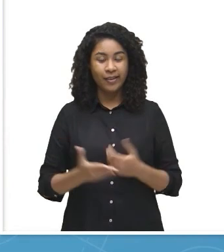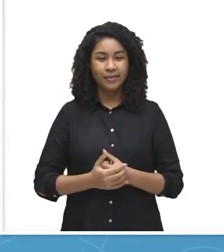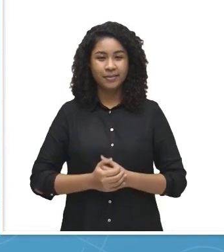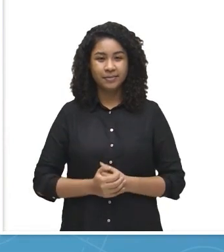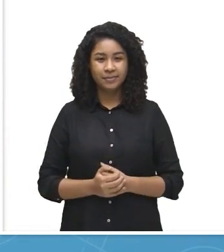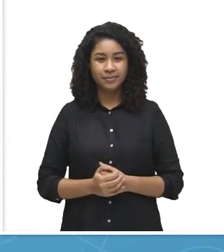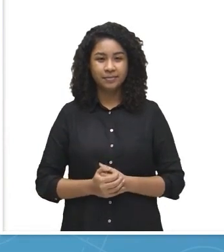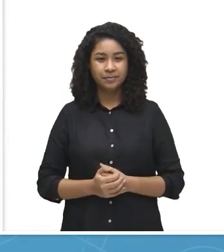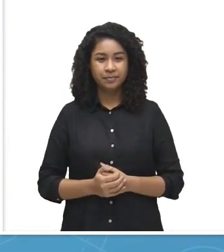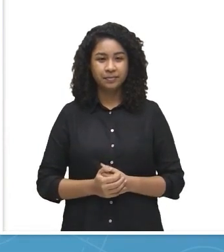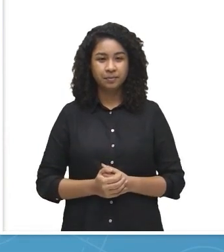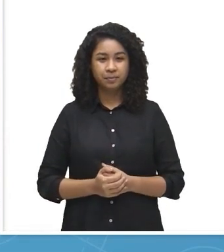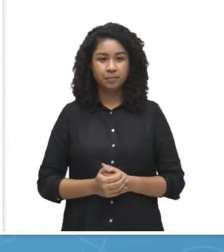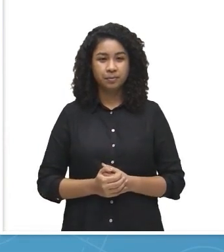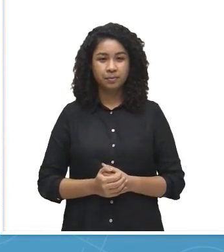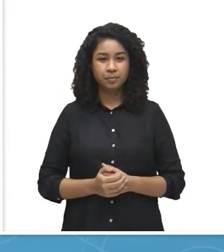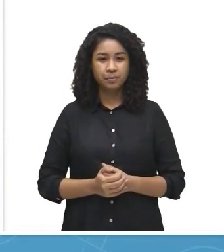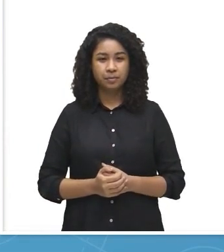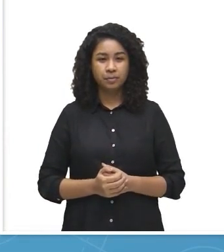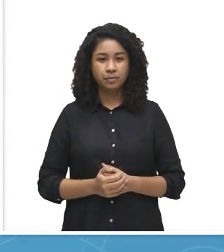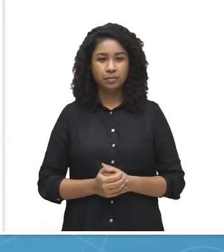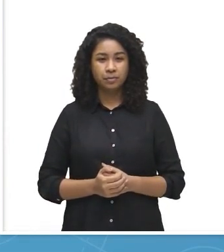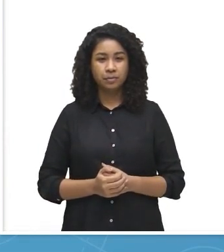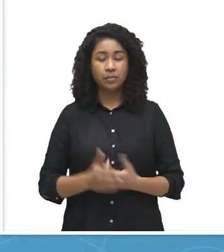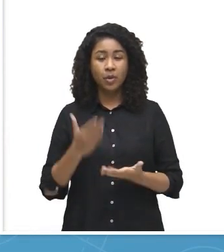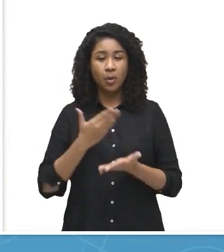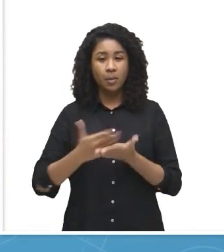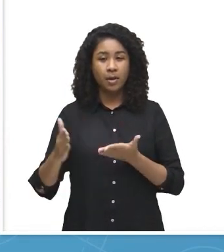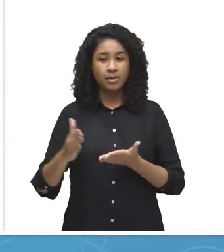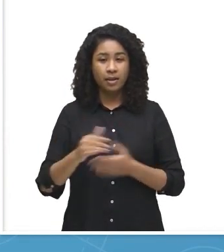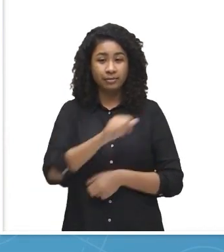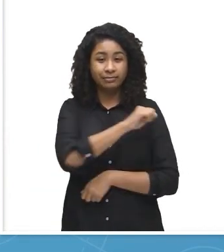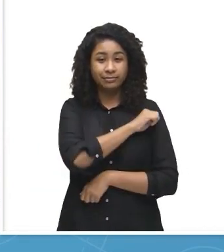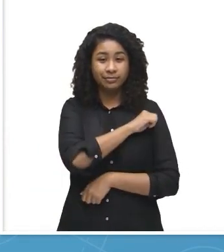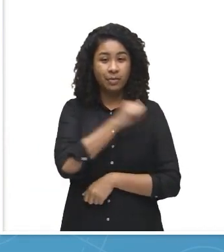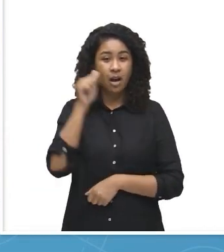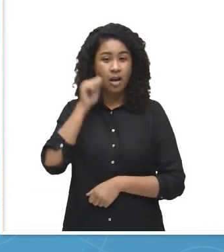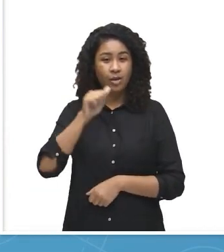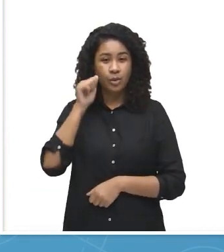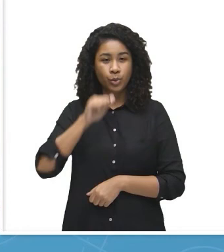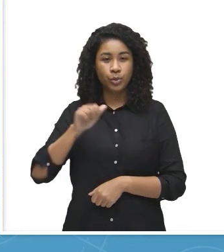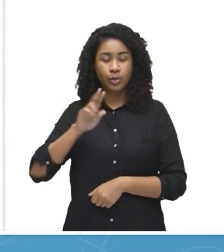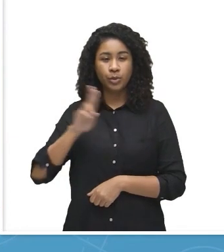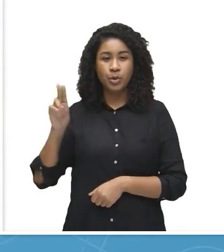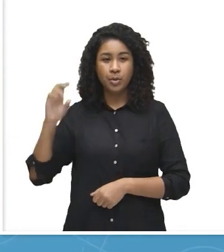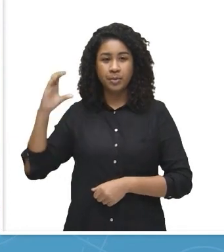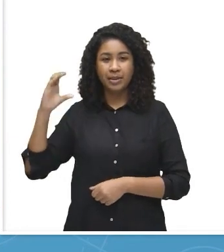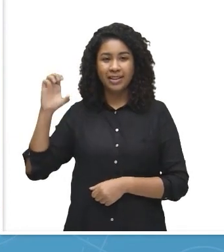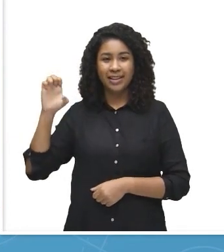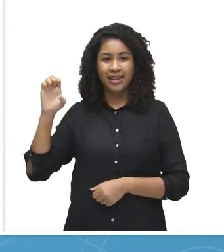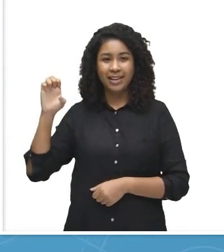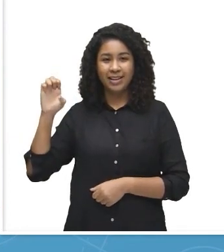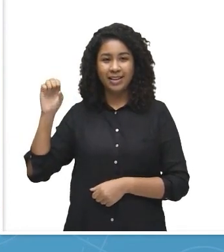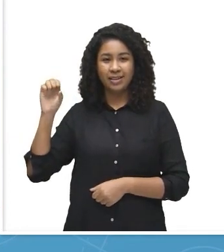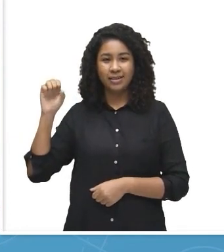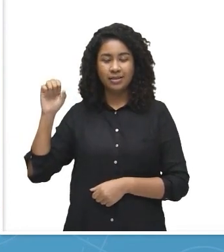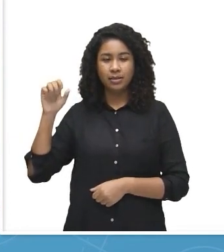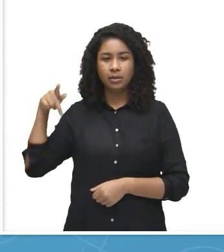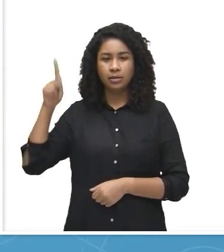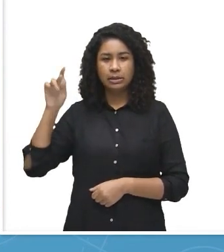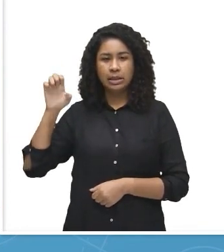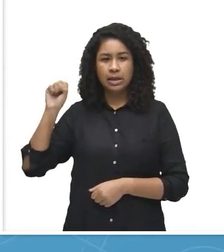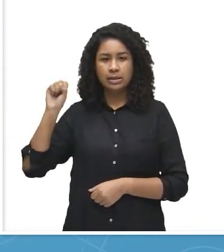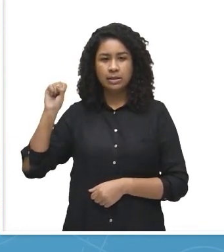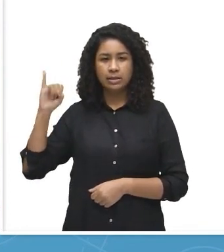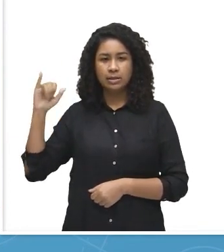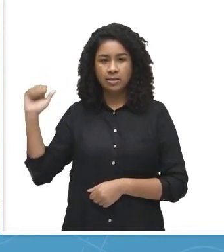Primeiro vamos começar aqui com uma aluna lá do Careiro da Várzea, a aluna Kessia Emanuele Almeida, respondeu para a